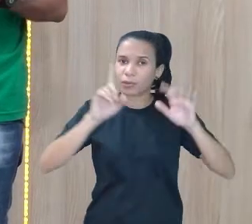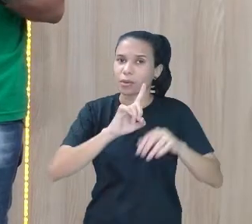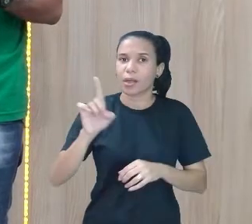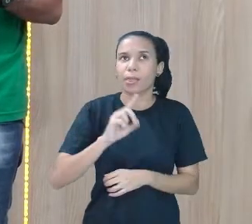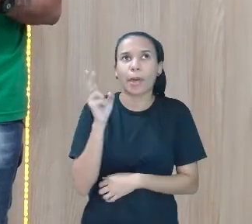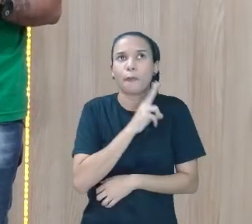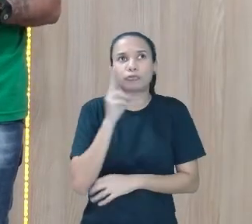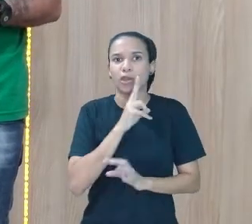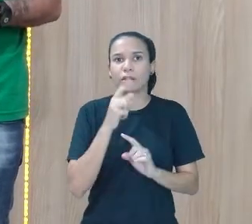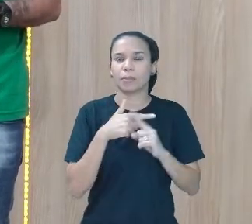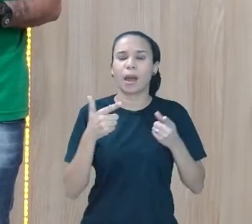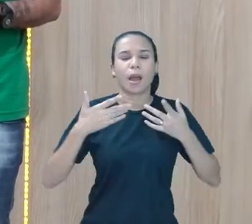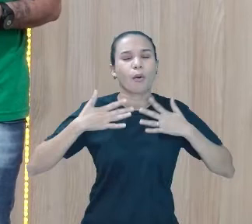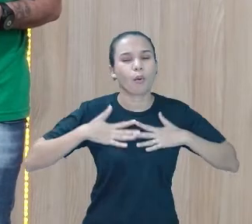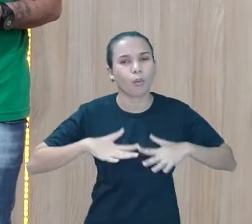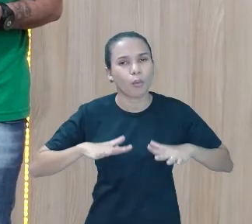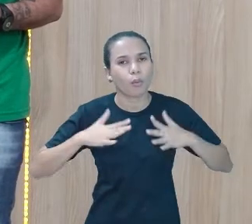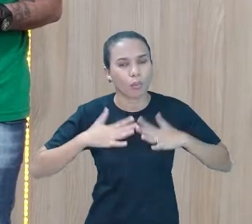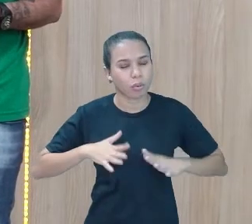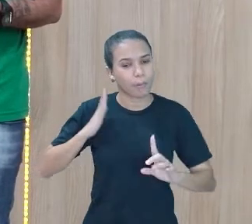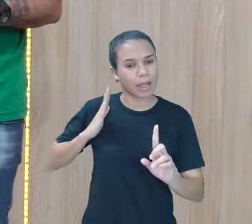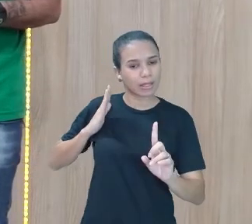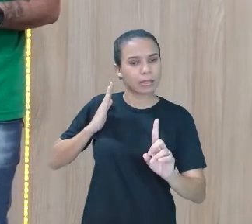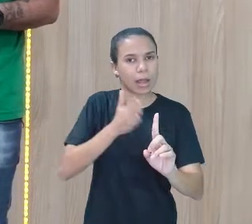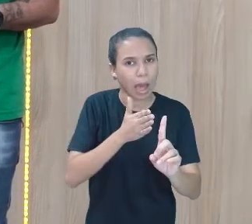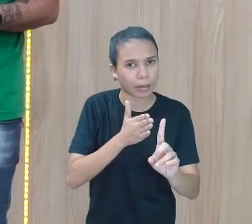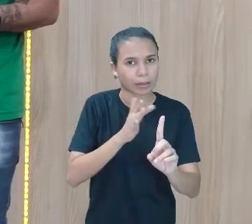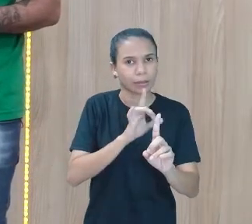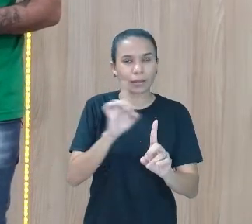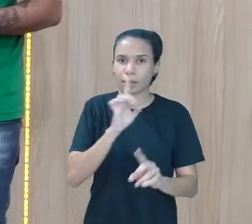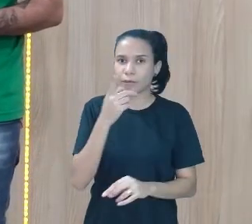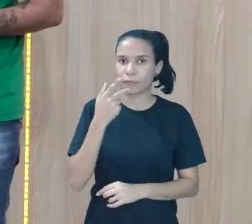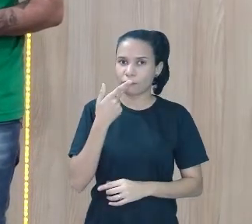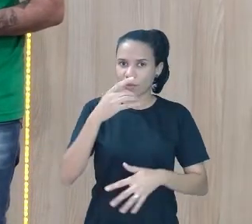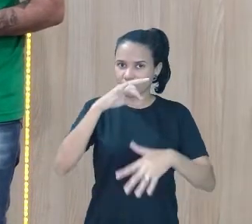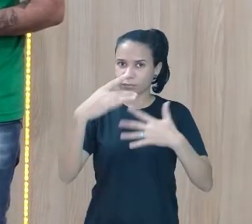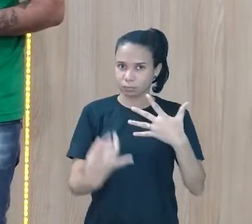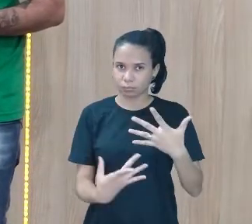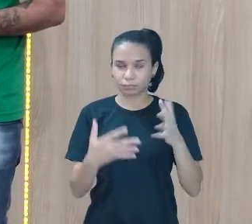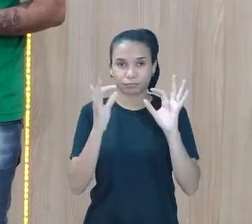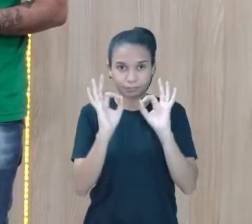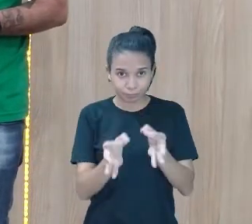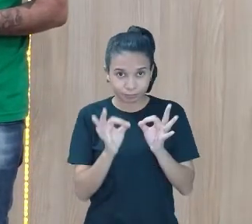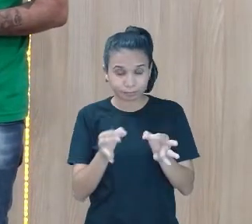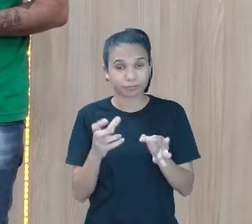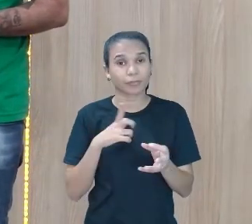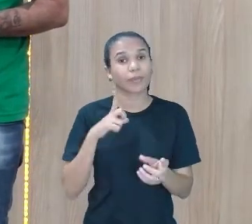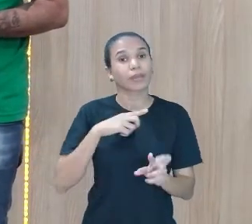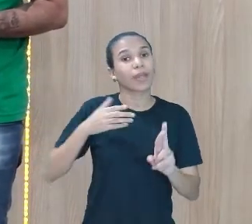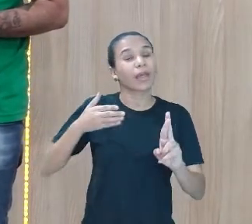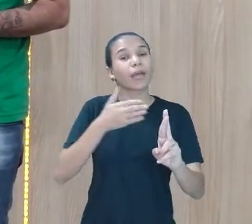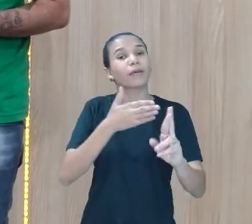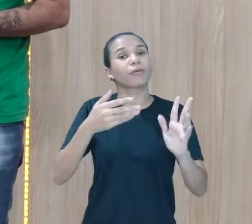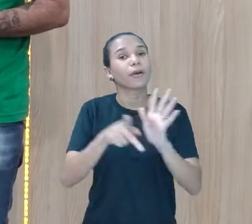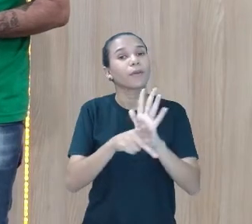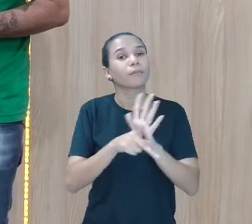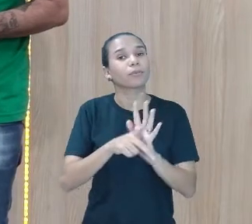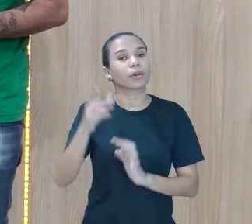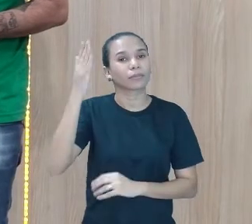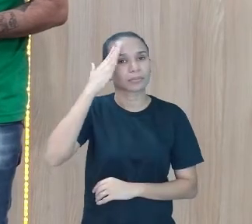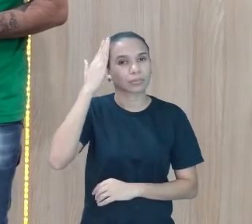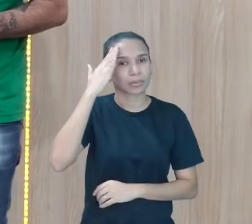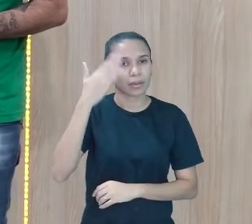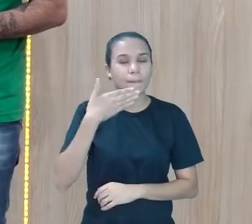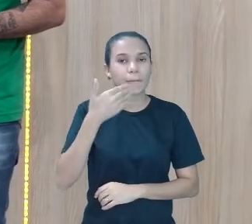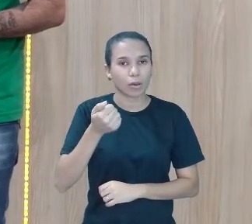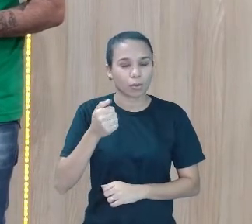não mais apressada, mas simplesmente mais direta, sem falar muitos detalhes, tá certo? Vou tomar como referência que a compreensão